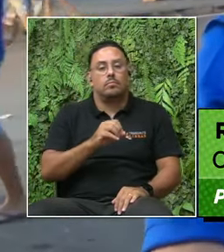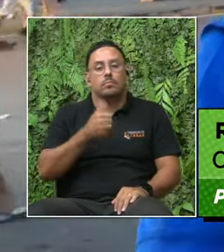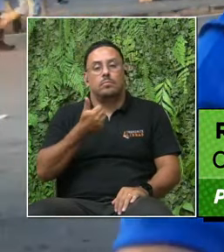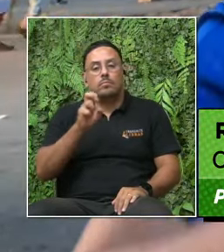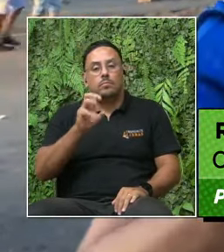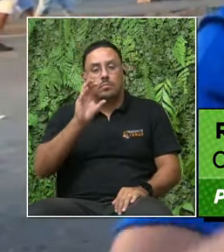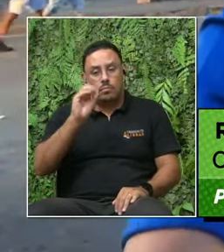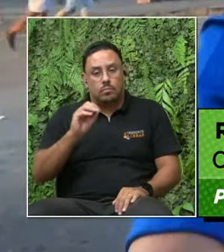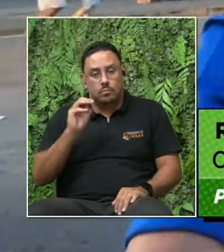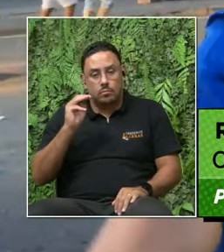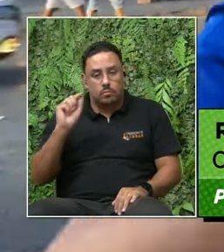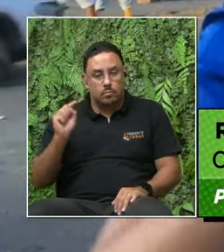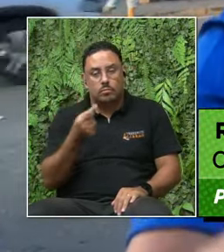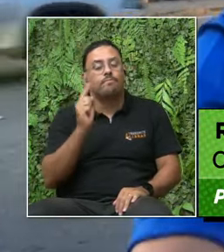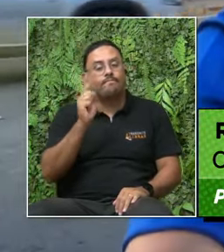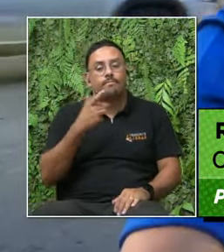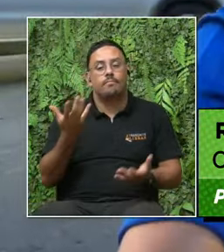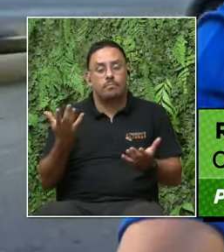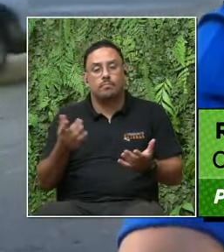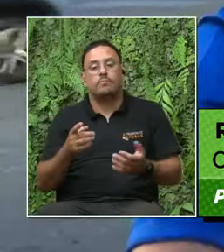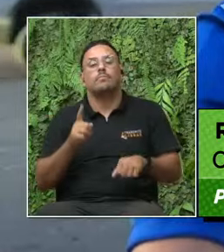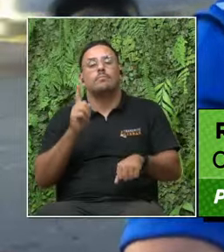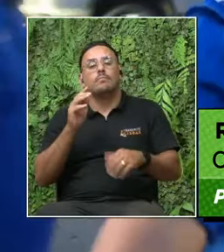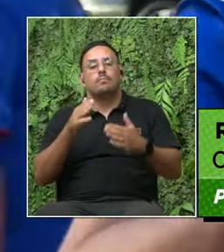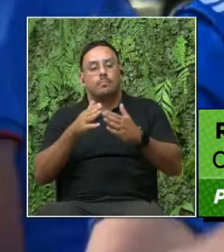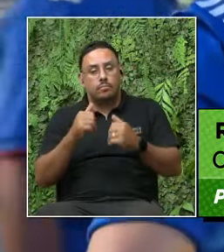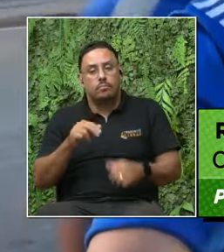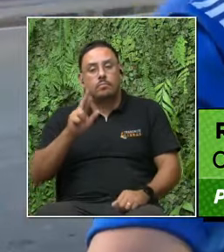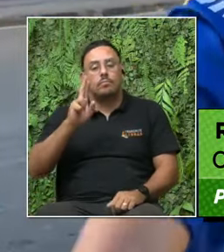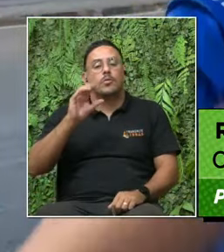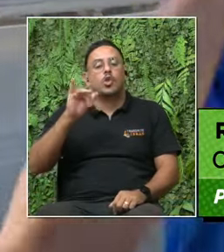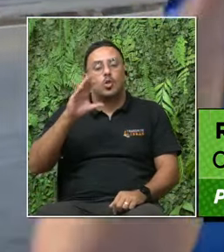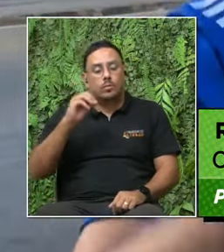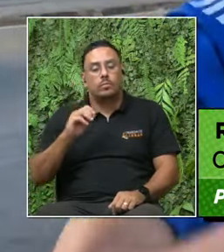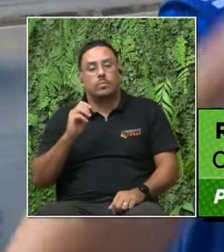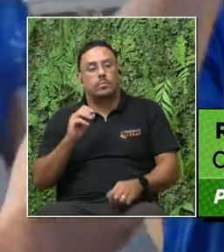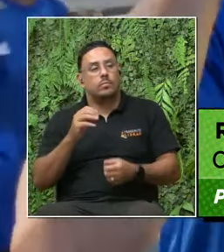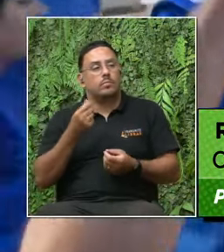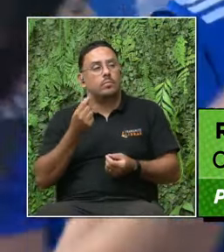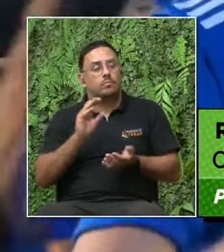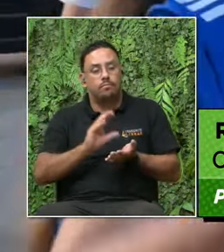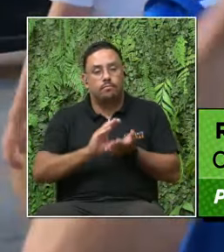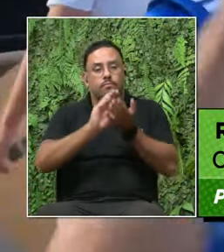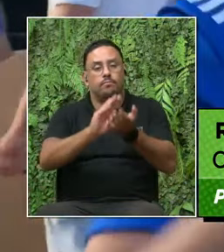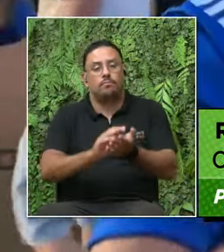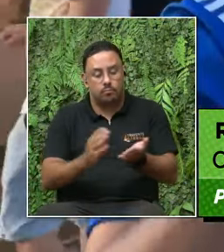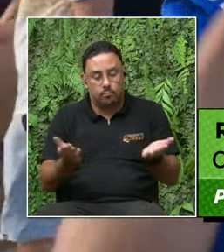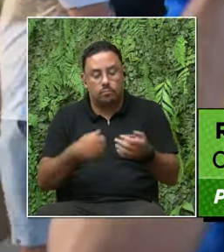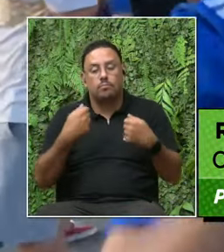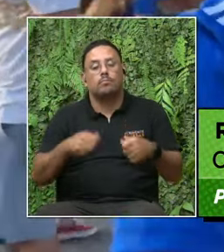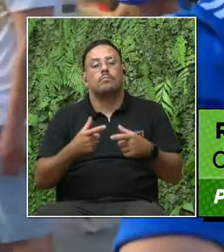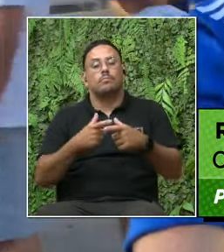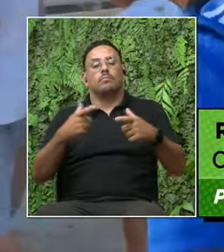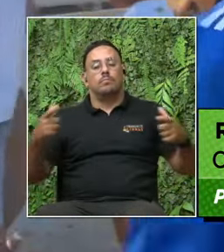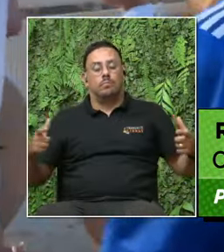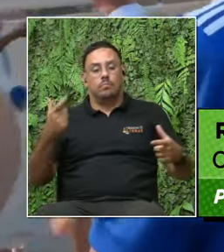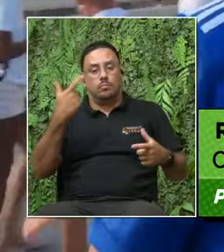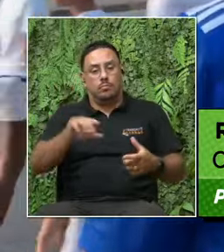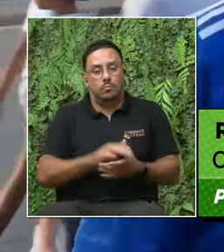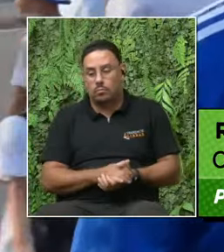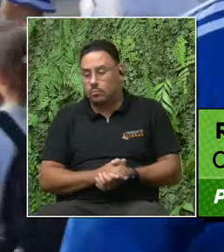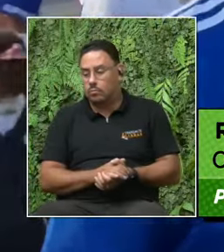150.000 não tá na hora do Ronaldo mostrar a cara e investir nesse Cruzeiro pro Cruzeiro precisa de ser grande de novo